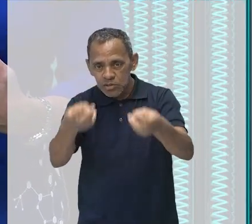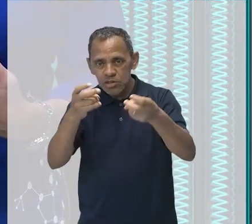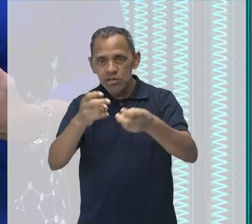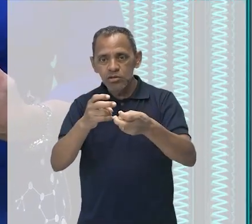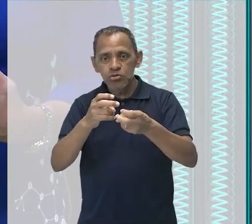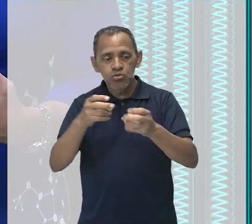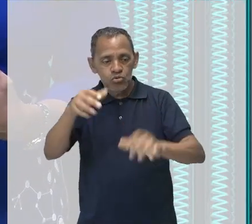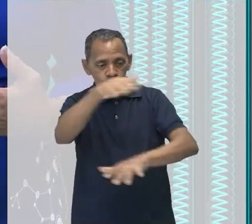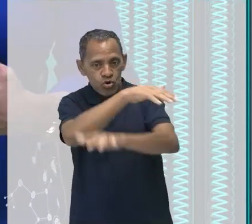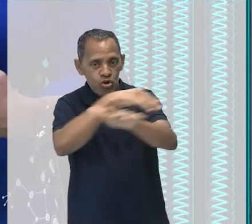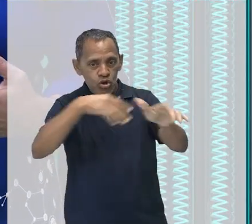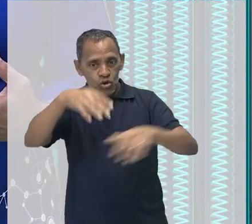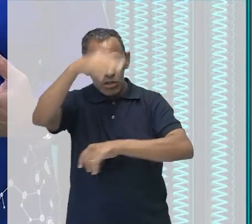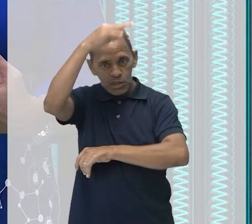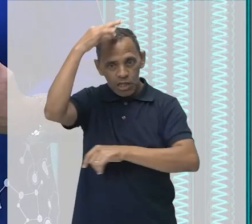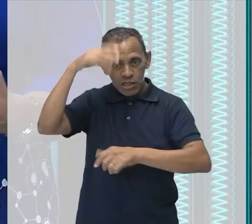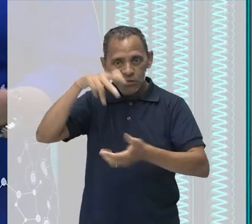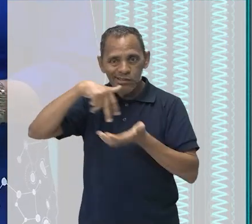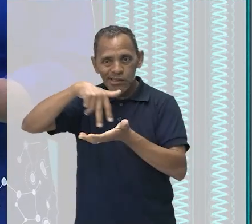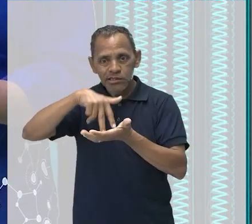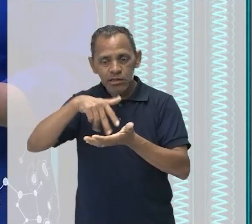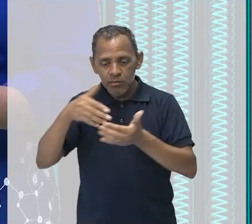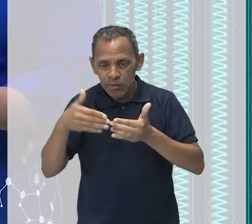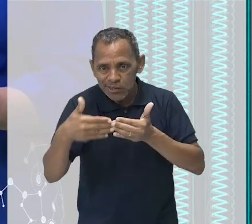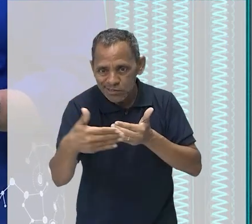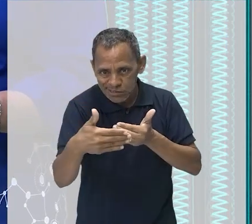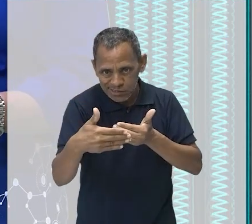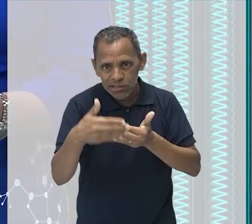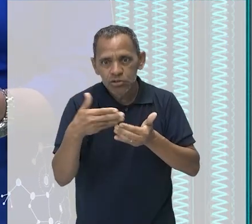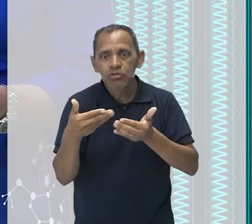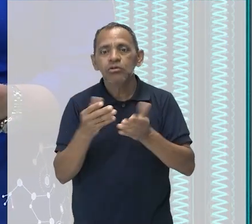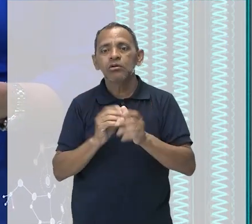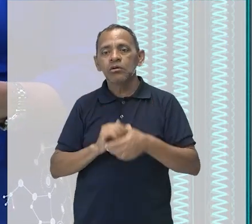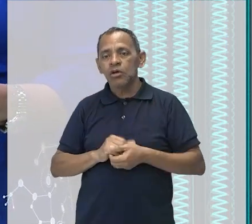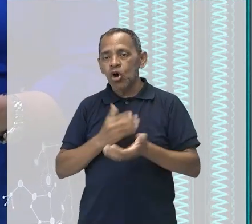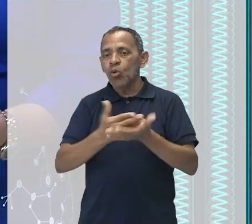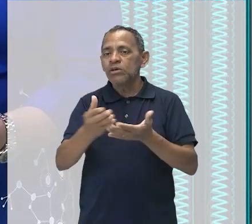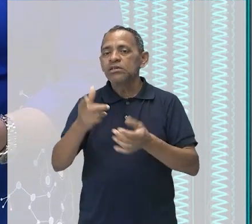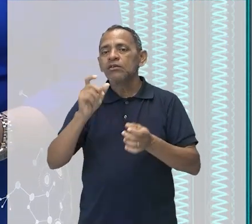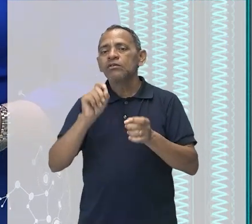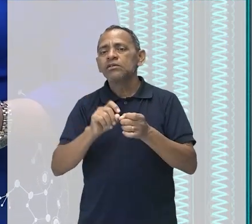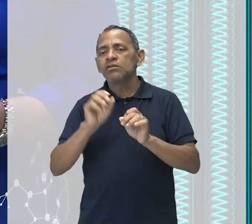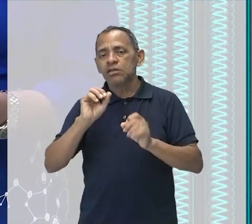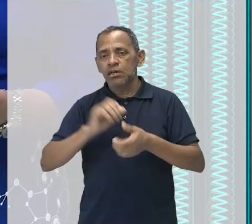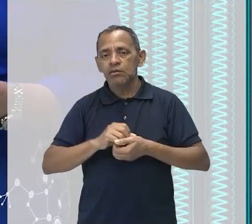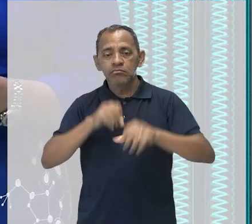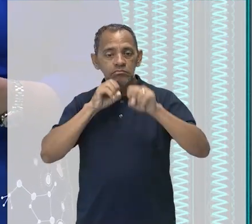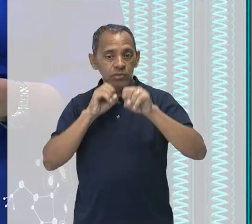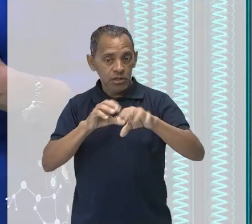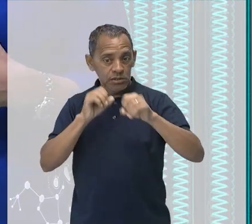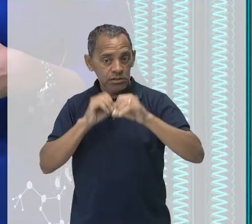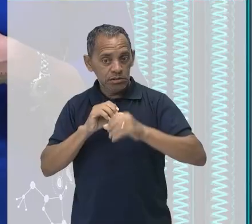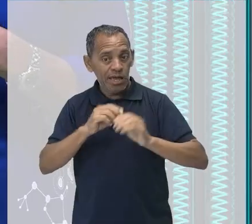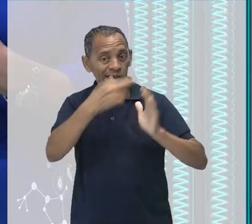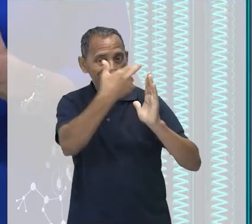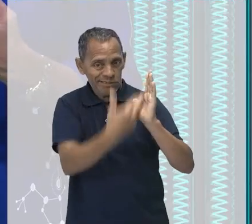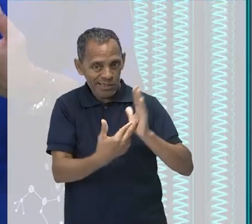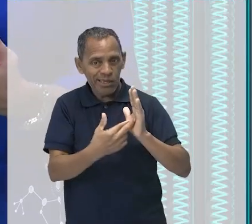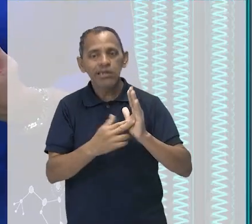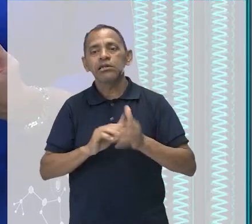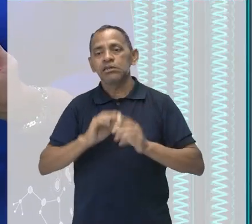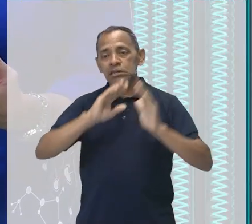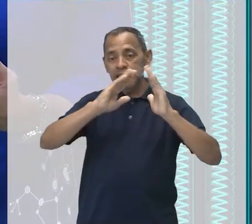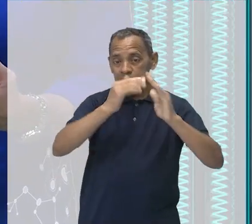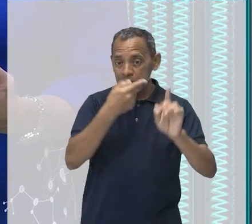um ritual sagrado de danças. Então, foi a partir daí que eles começaram a fazer o quê? Ensinar